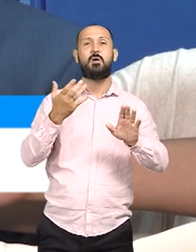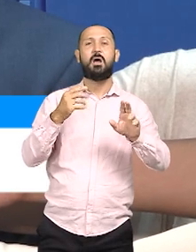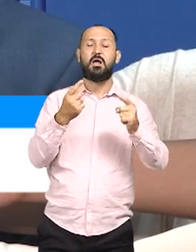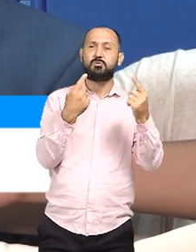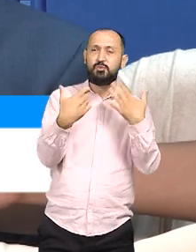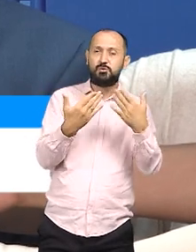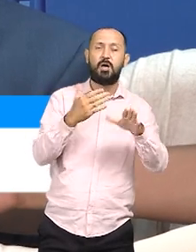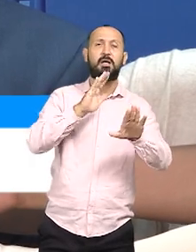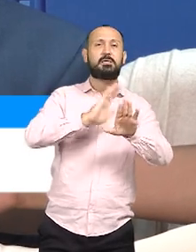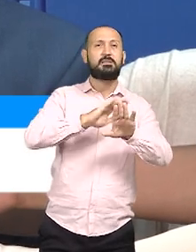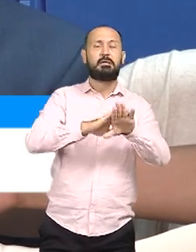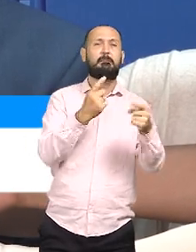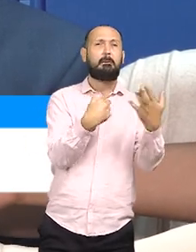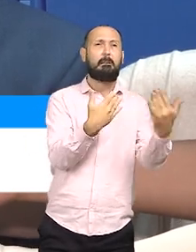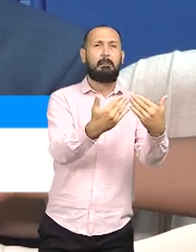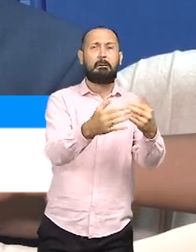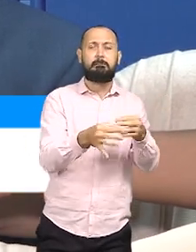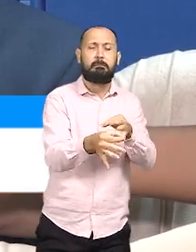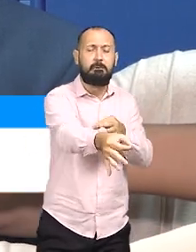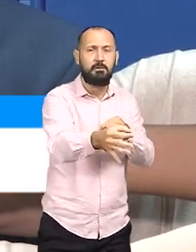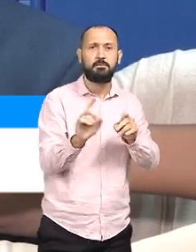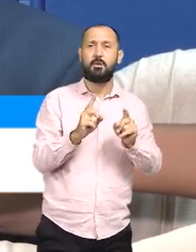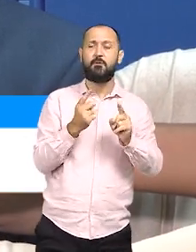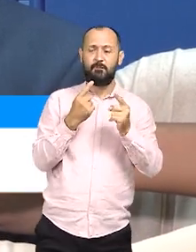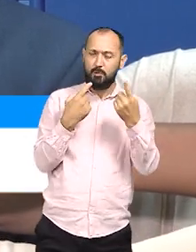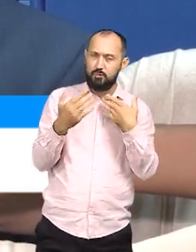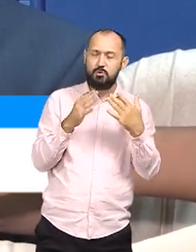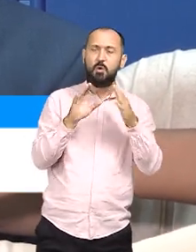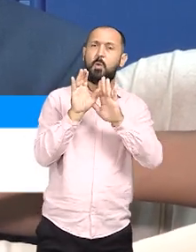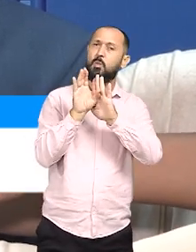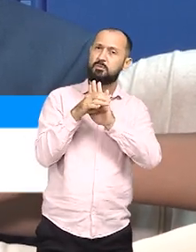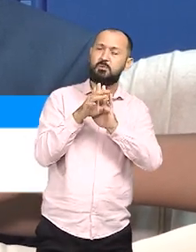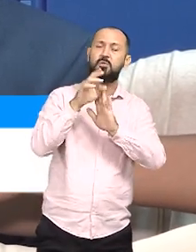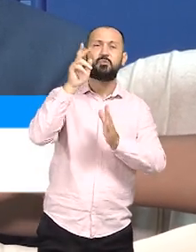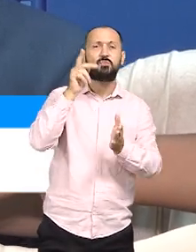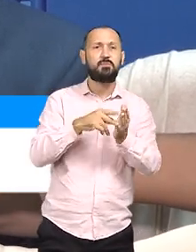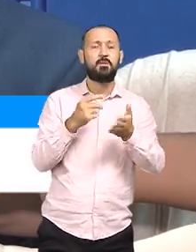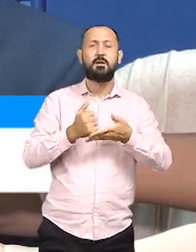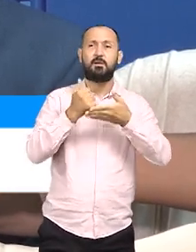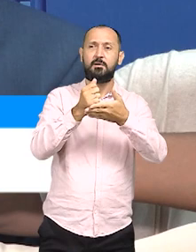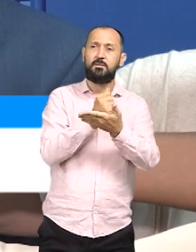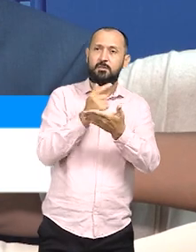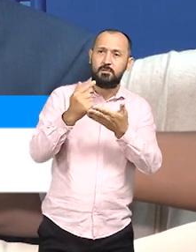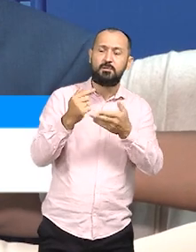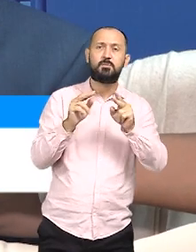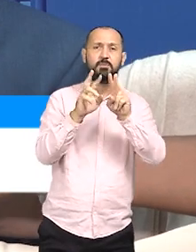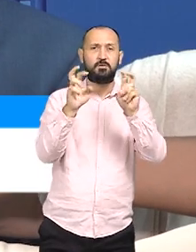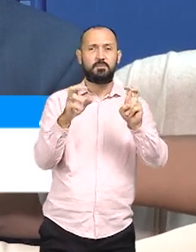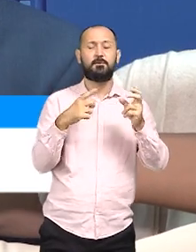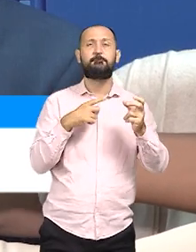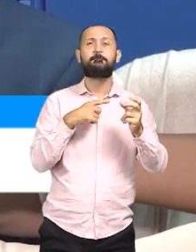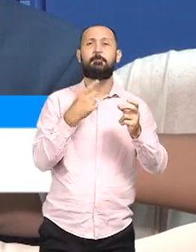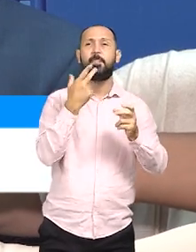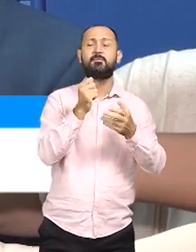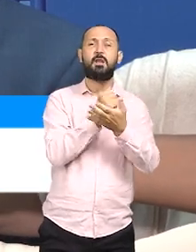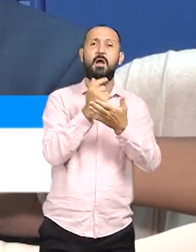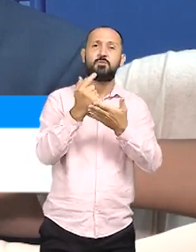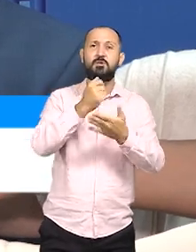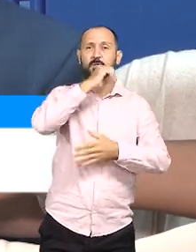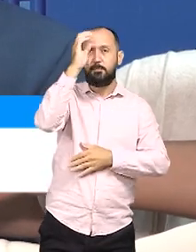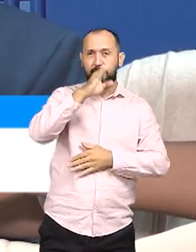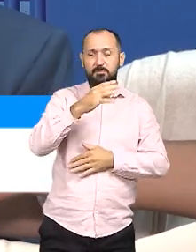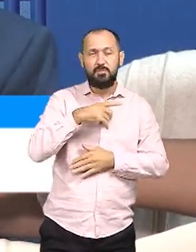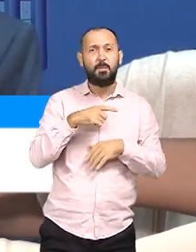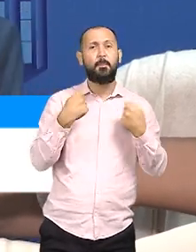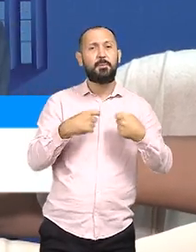de lado a discussão pela discussão e entrar numa discussão mais conceitual né Por agenda por uma pauta que eu chamo de